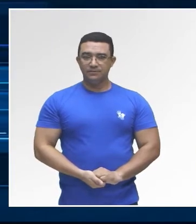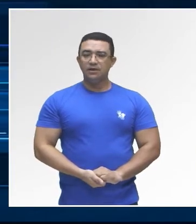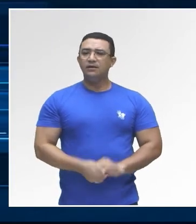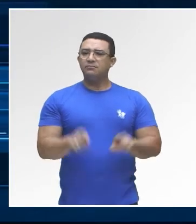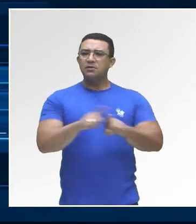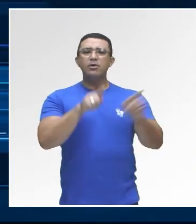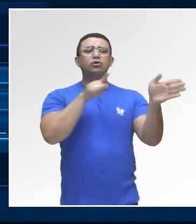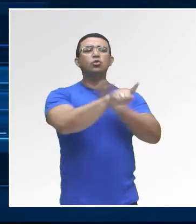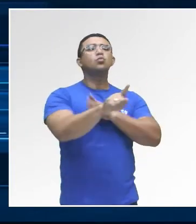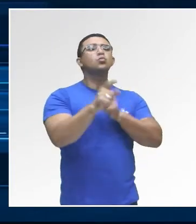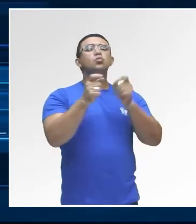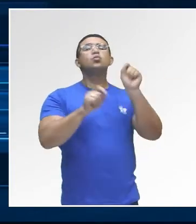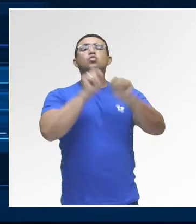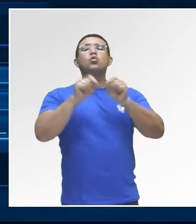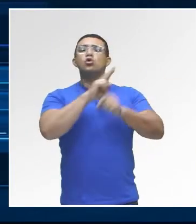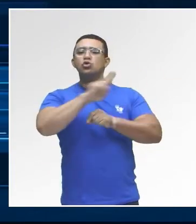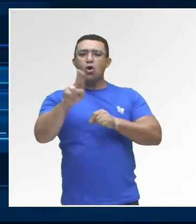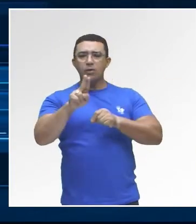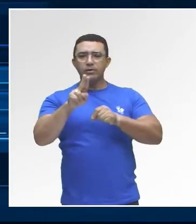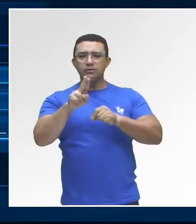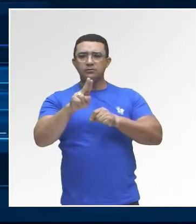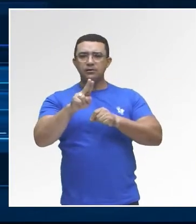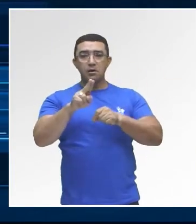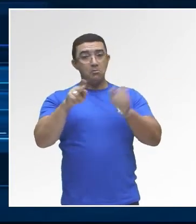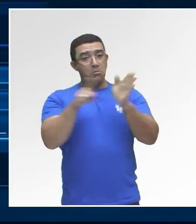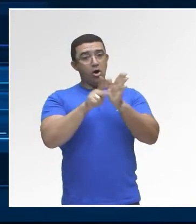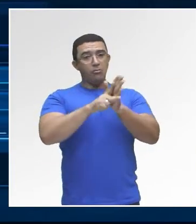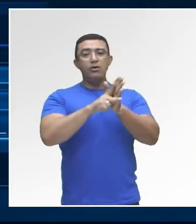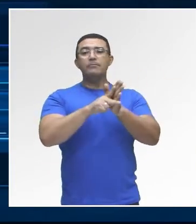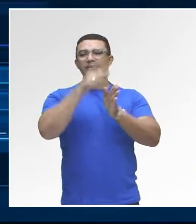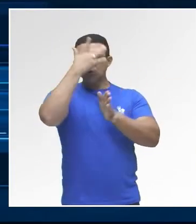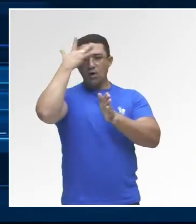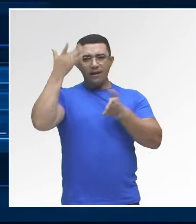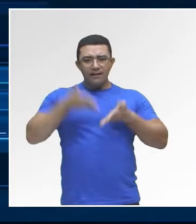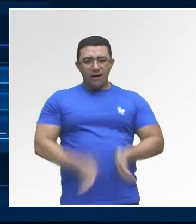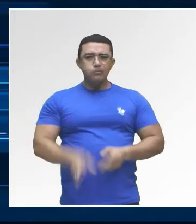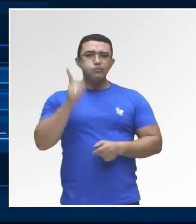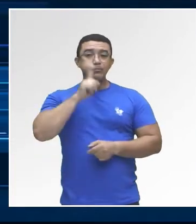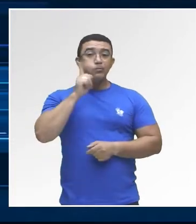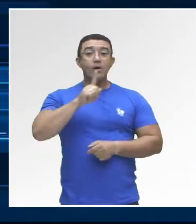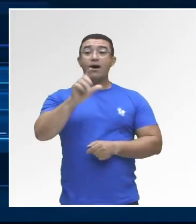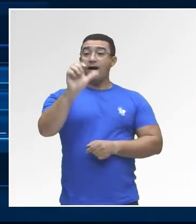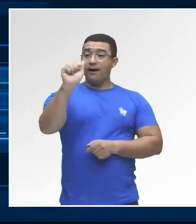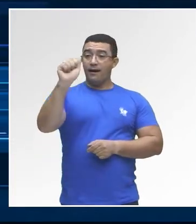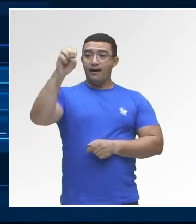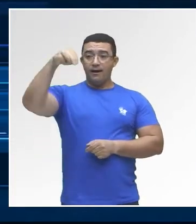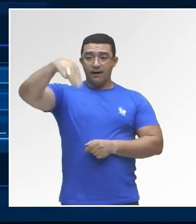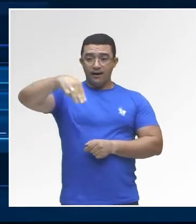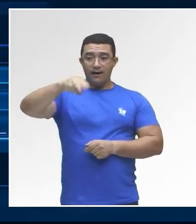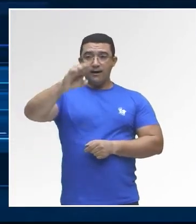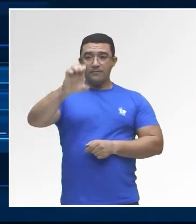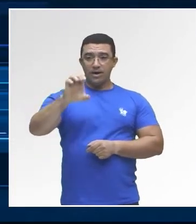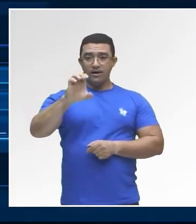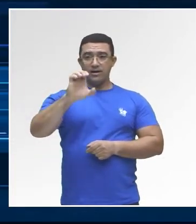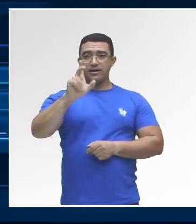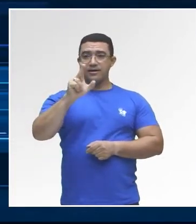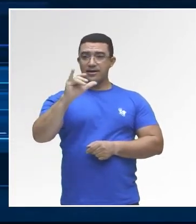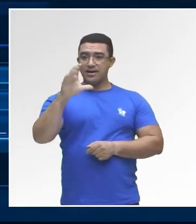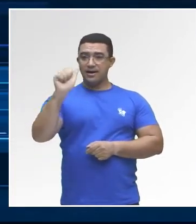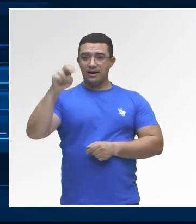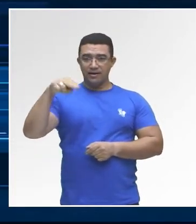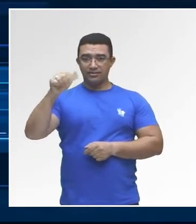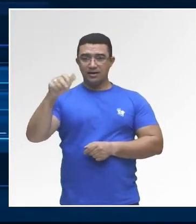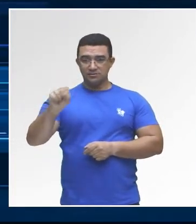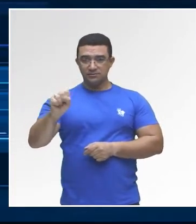What's your nationality? Qual é a nacionalidade de vocês? Americans. We are Americans. Tudo